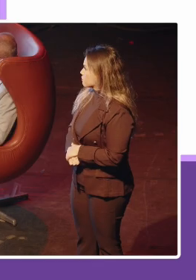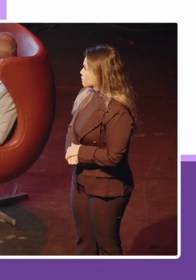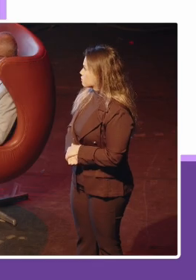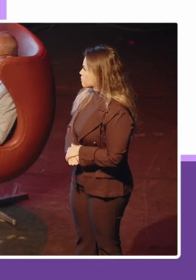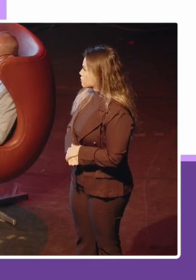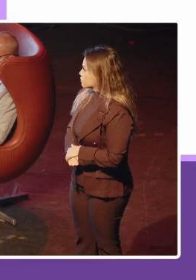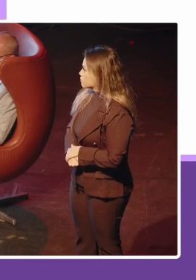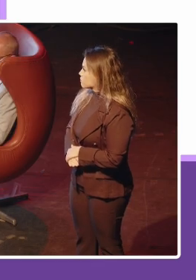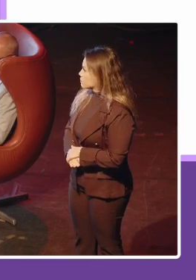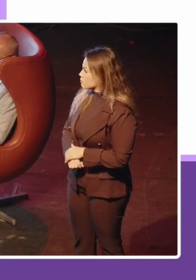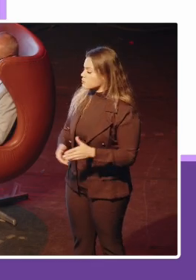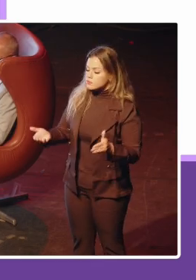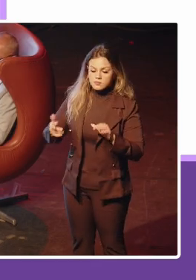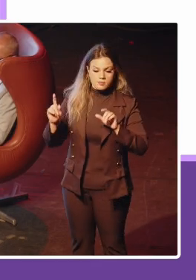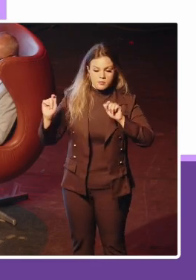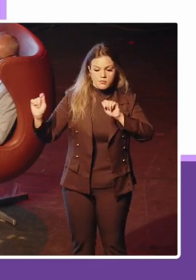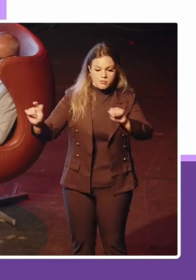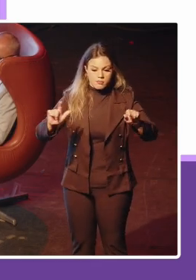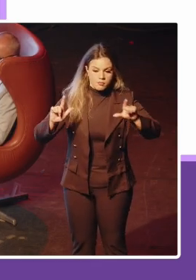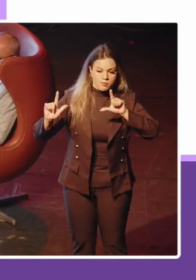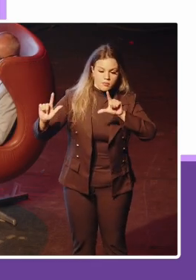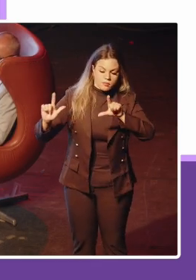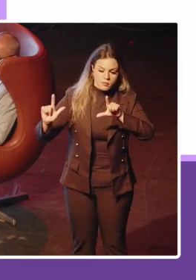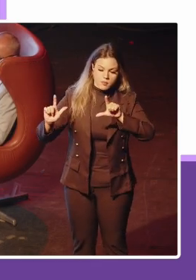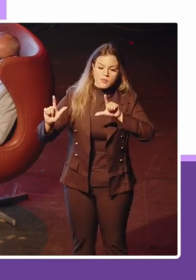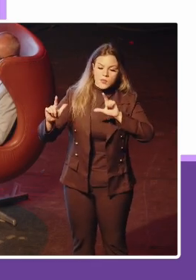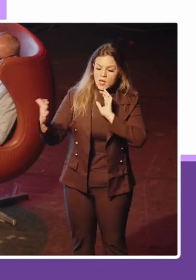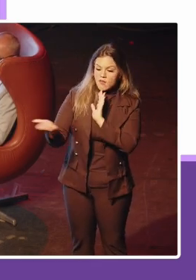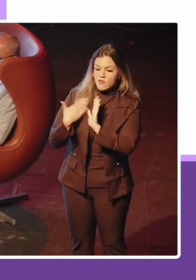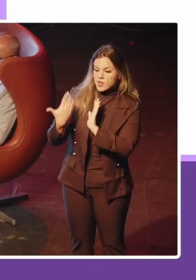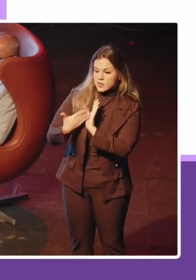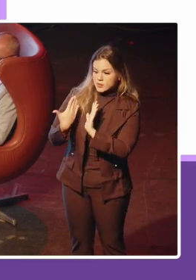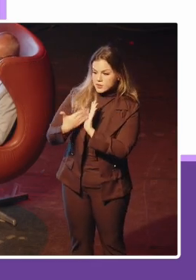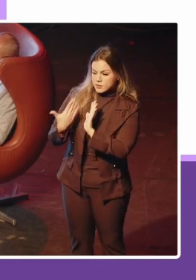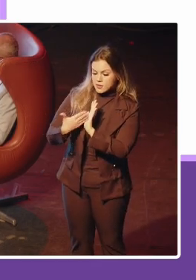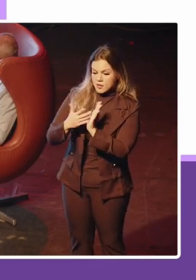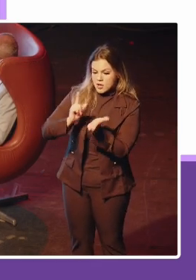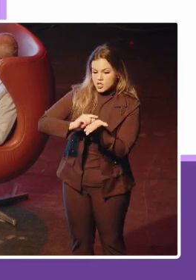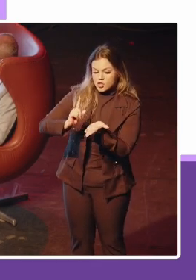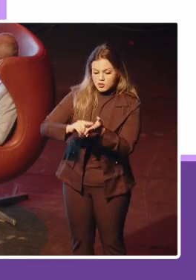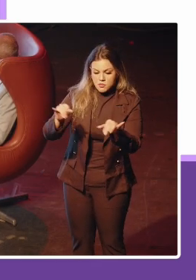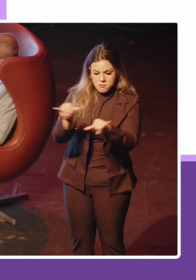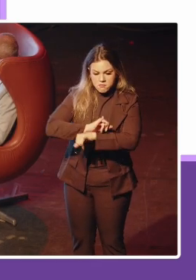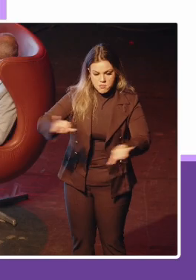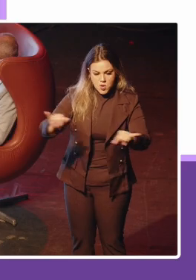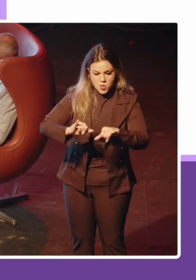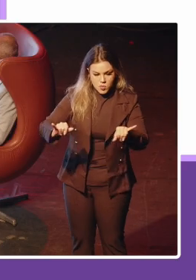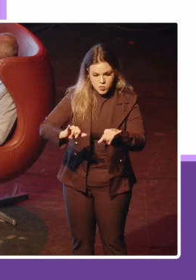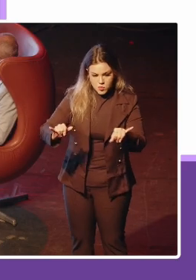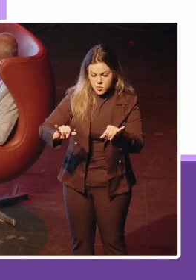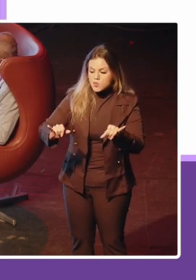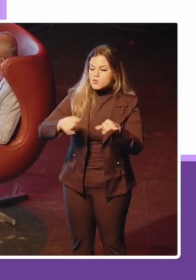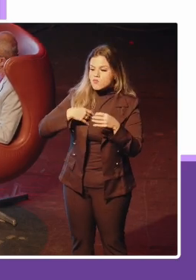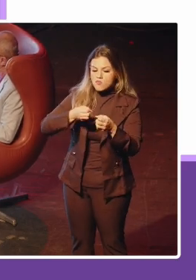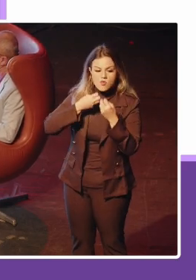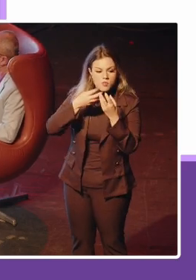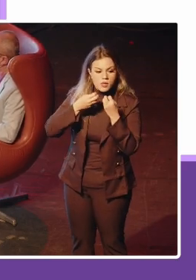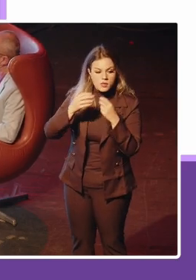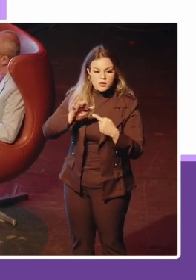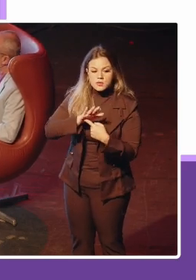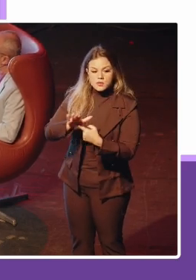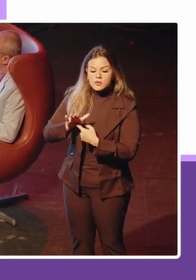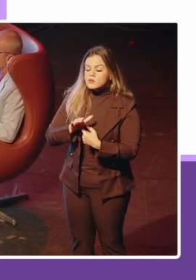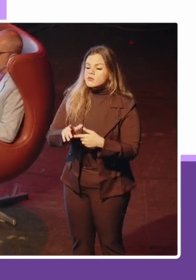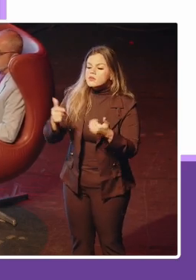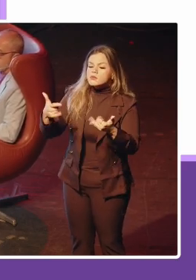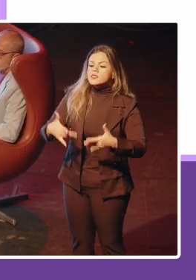Bom, essa é a capa, né? Assim que essa revista, quando foi publicada, trazia essa informação, tá?